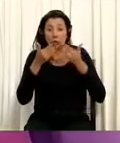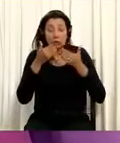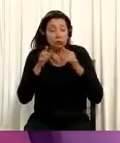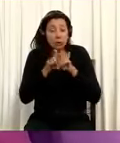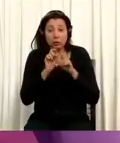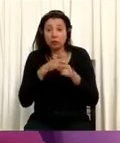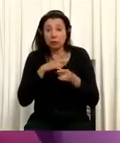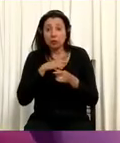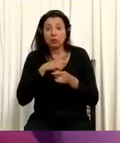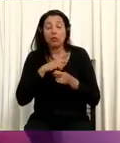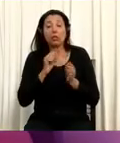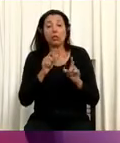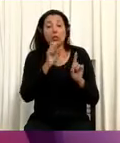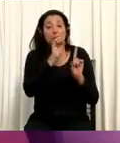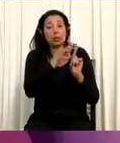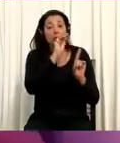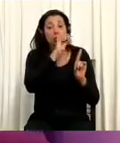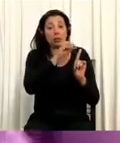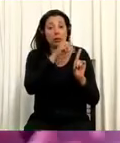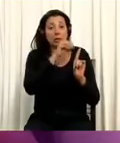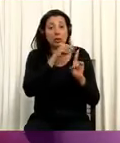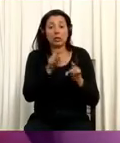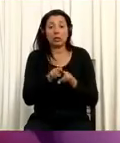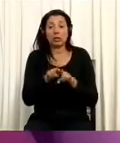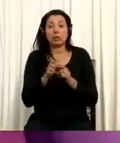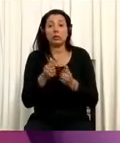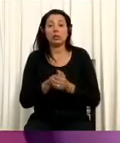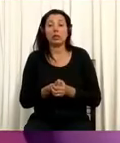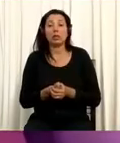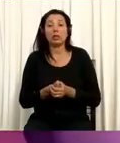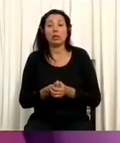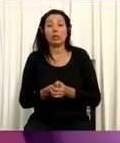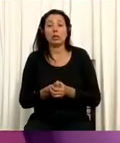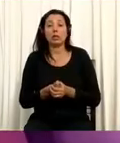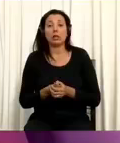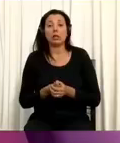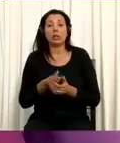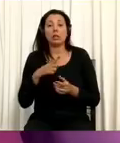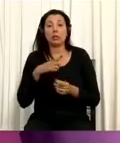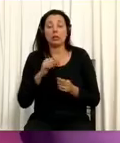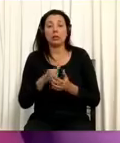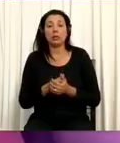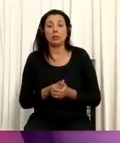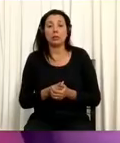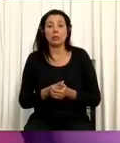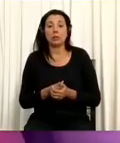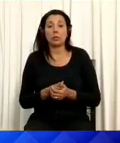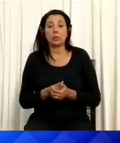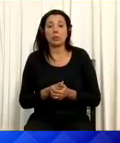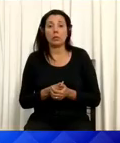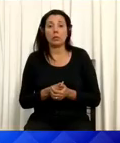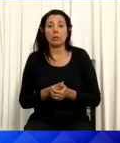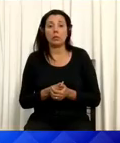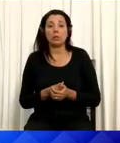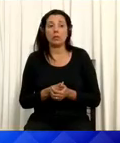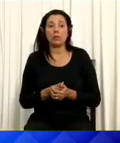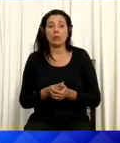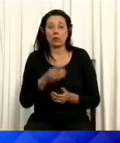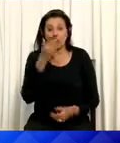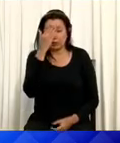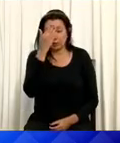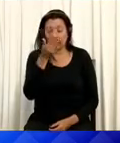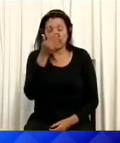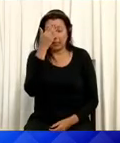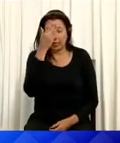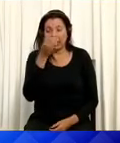vulnerabilidade. Depois eu continuo falando mais especificamente da solidariedade. É isso aí,